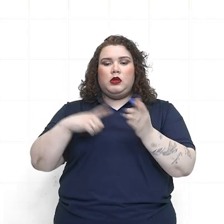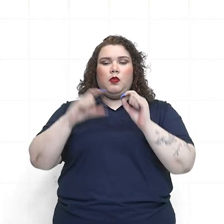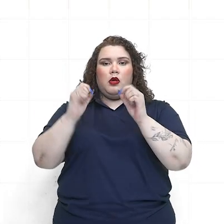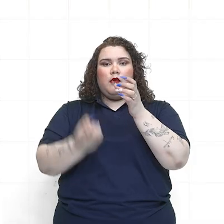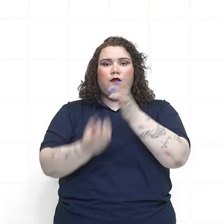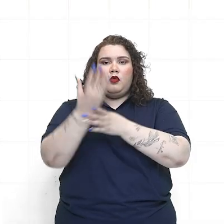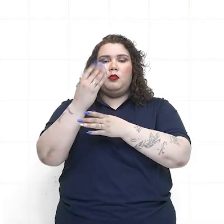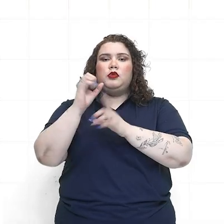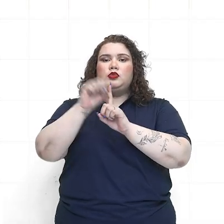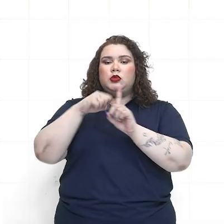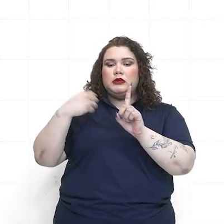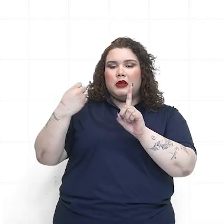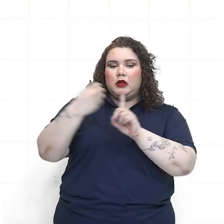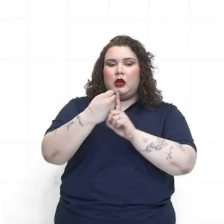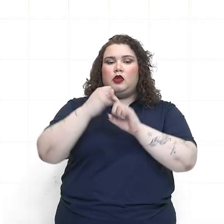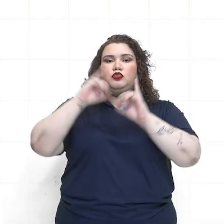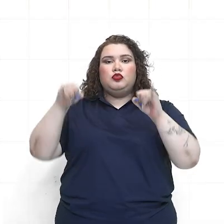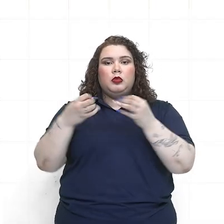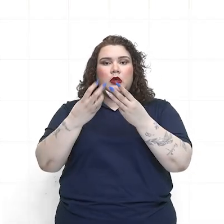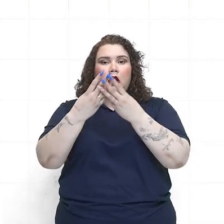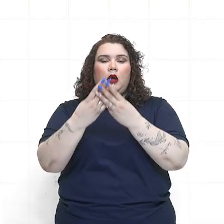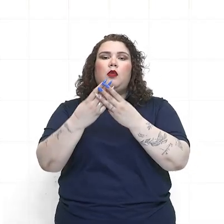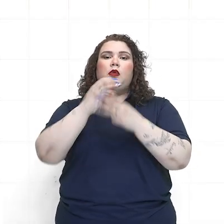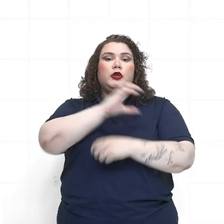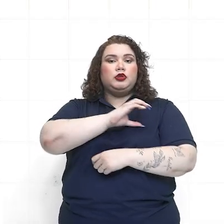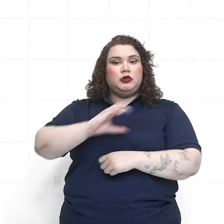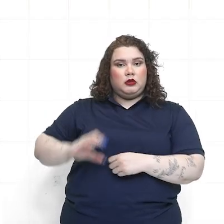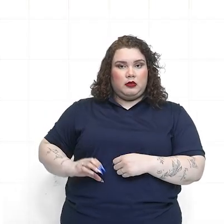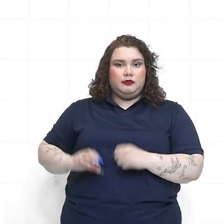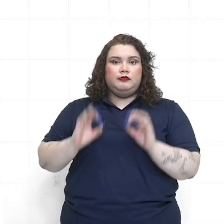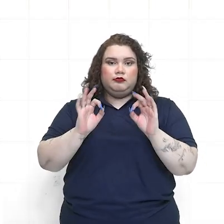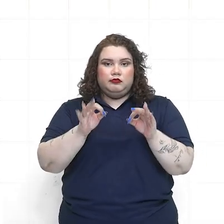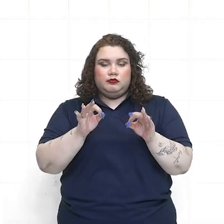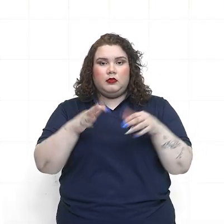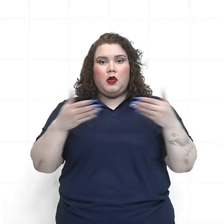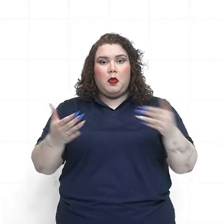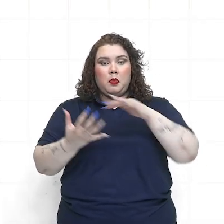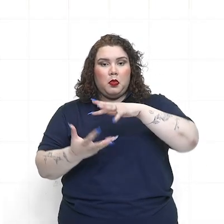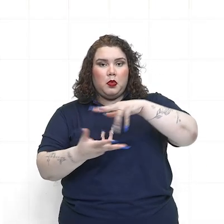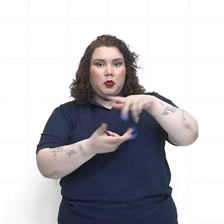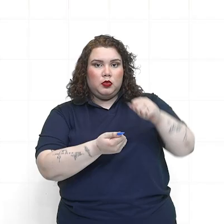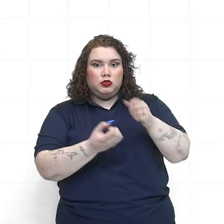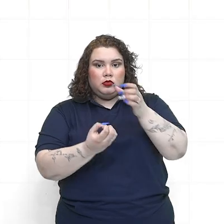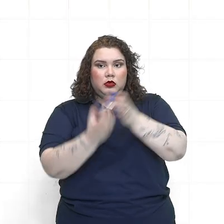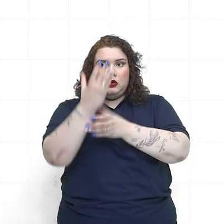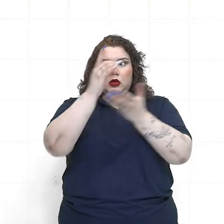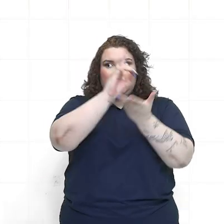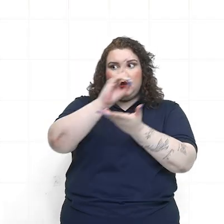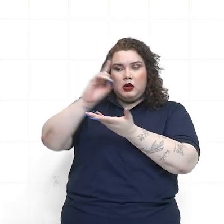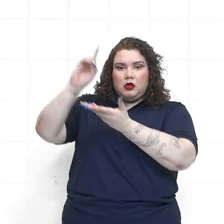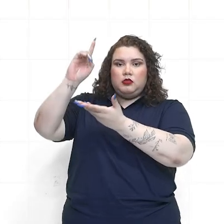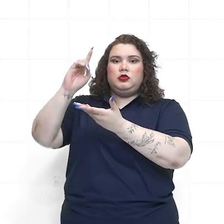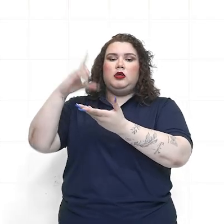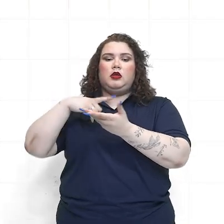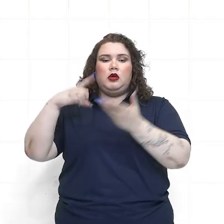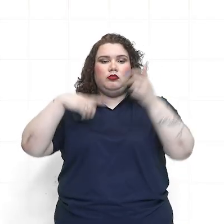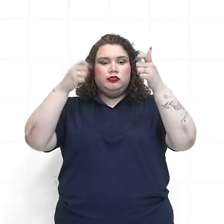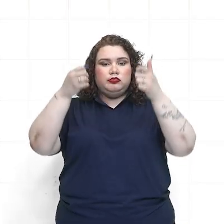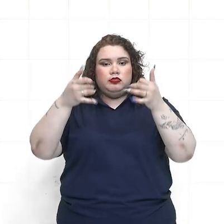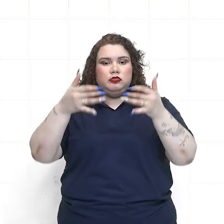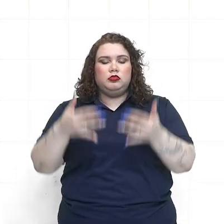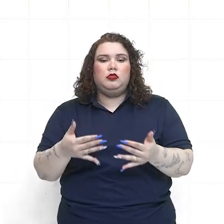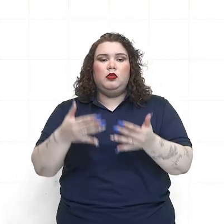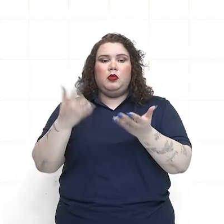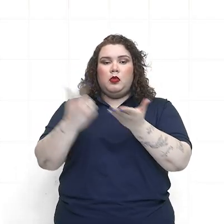sociedade judaico-cristã. Então, a criação do mundo, né, por Deus é relatada ali no livro